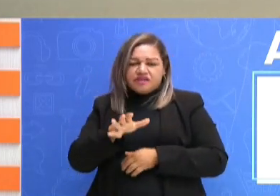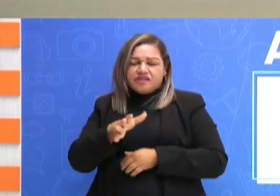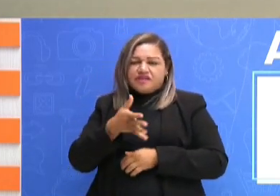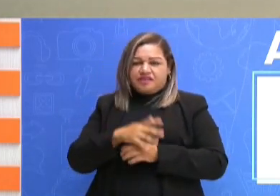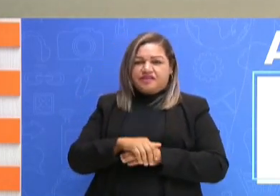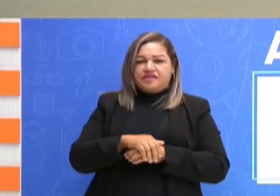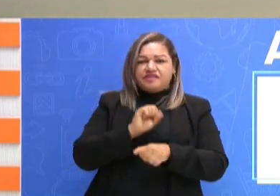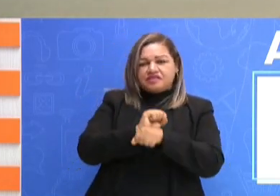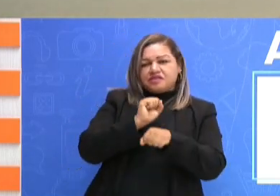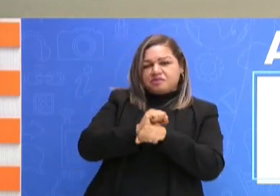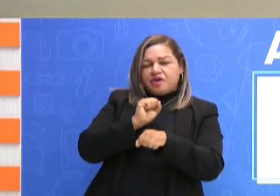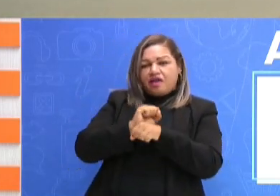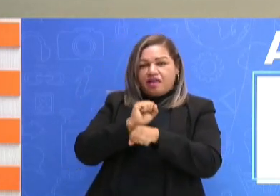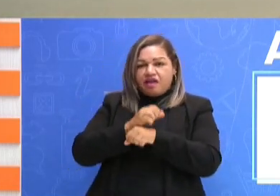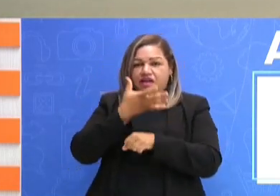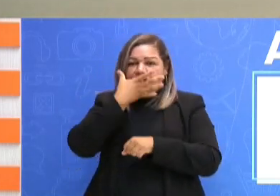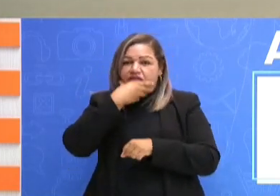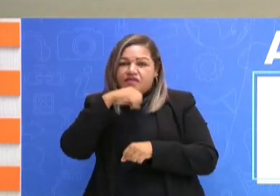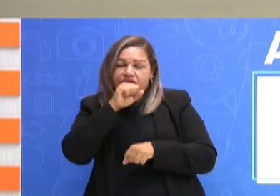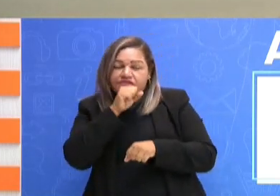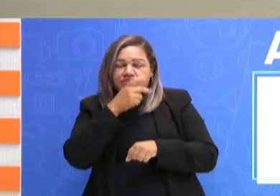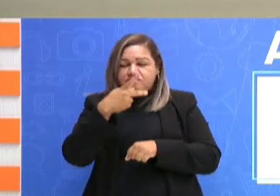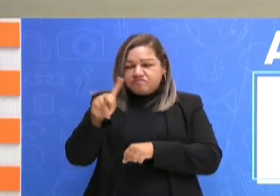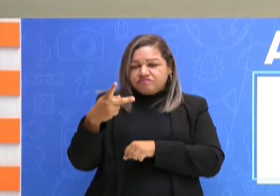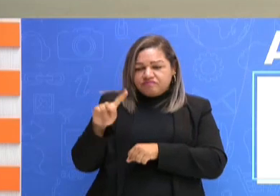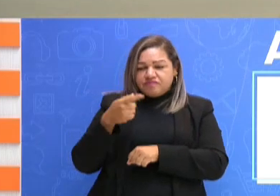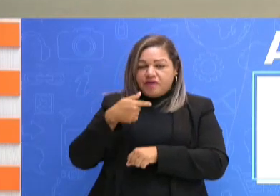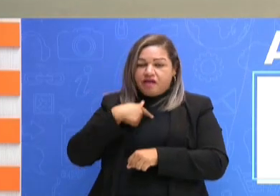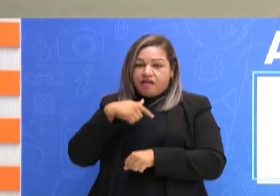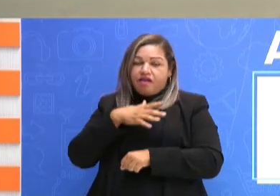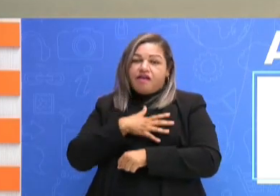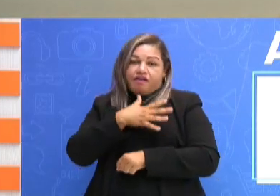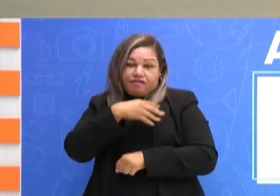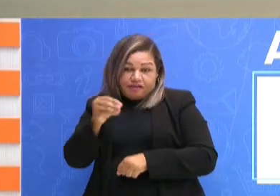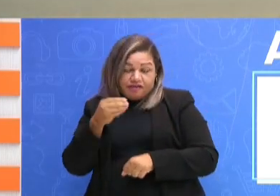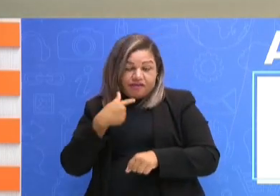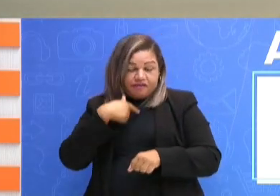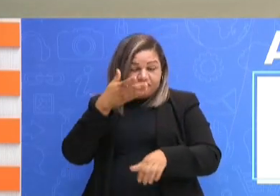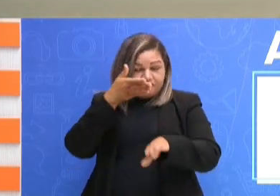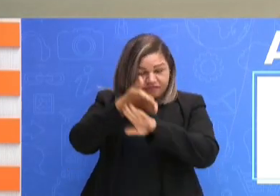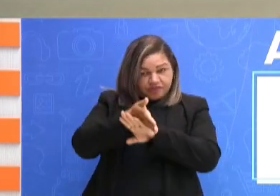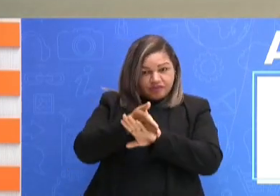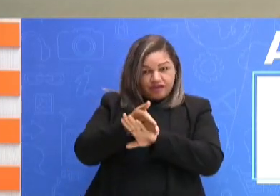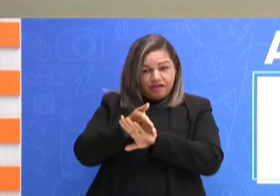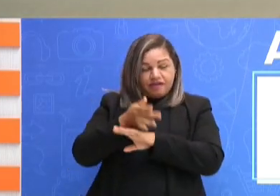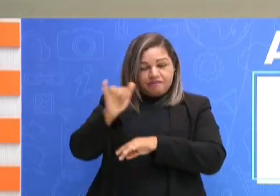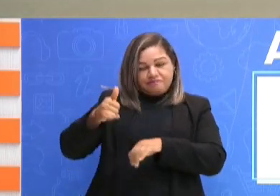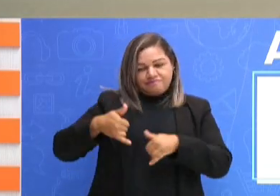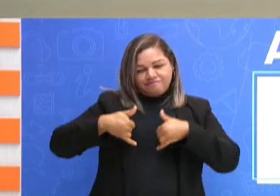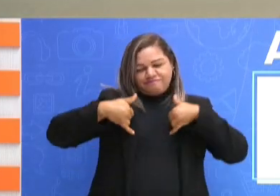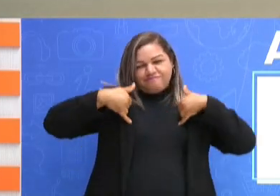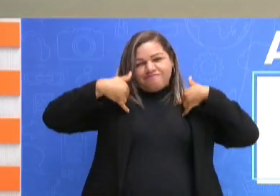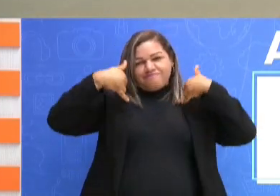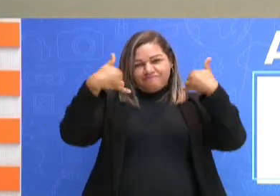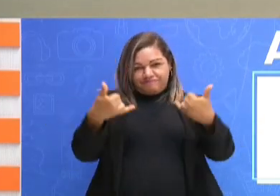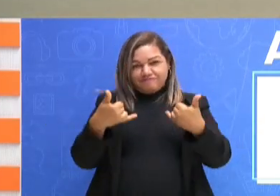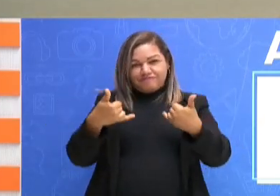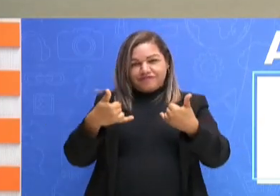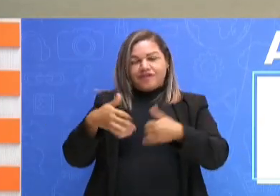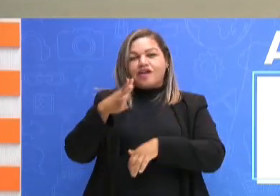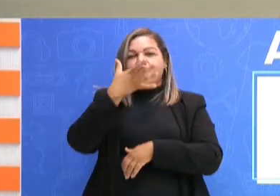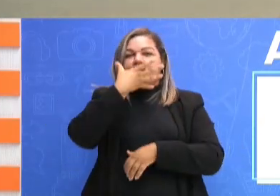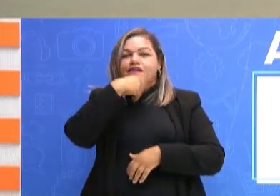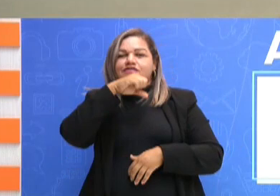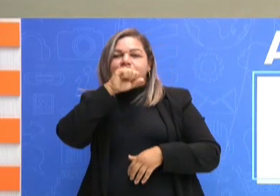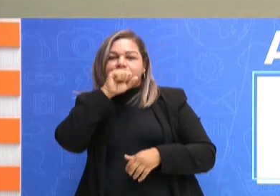ela, minha filha, eu vou entrar, mas eu vou sair lhe dando orgulho. Orgulho de um pai que